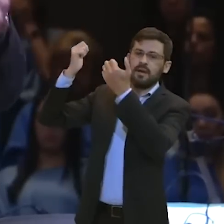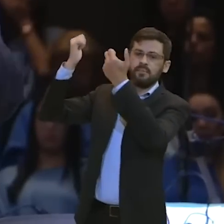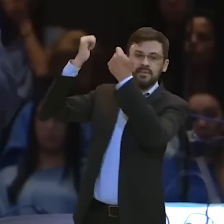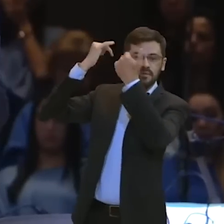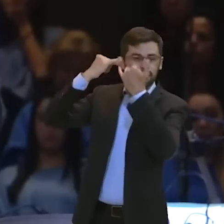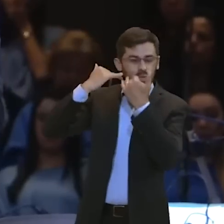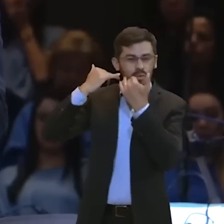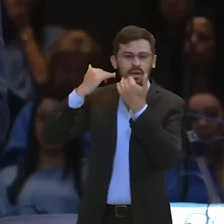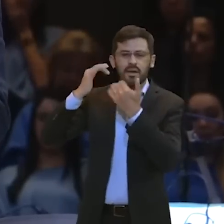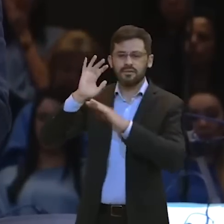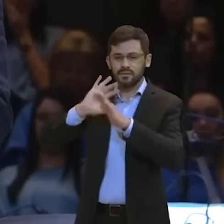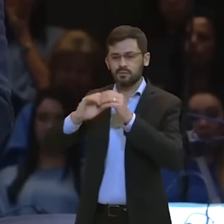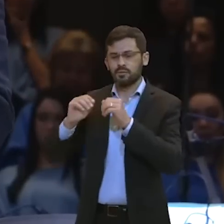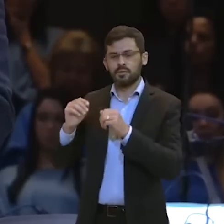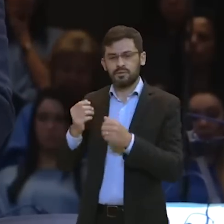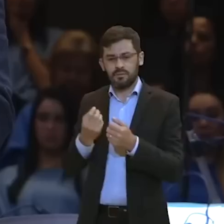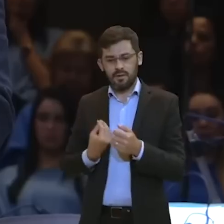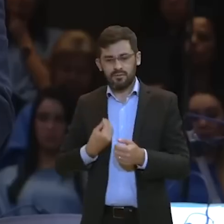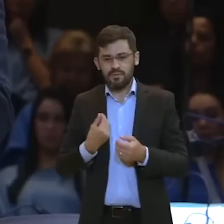Abençoa financeiramente,